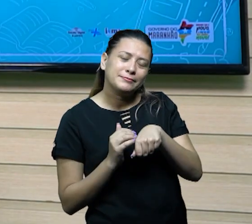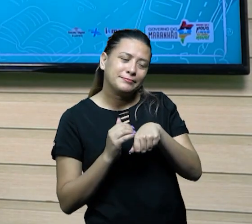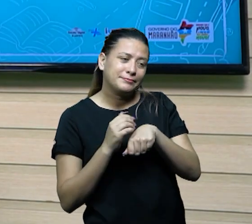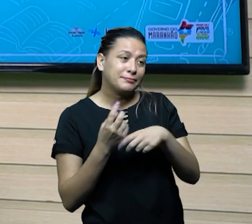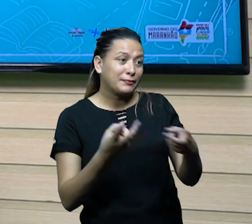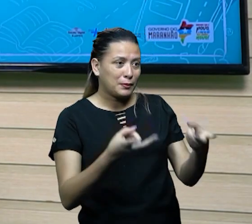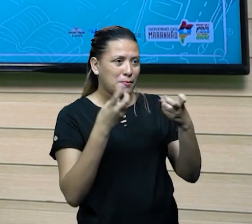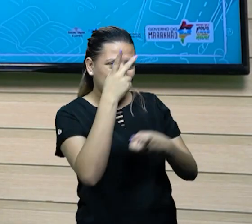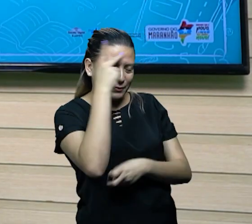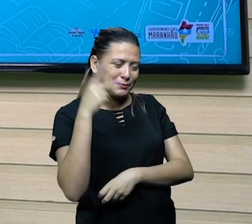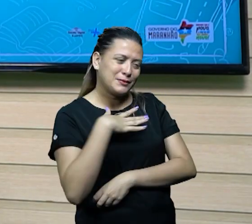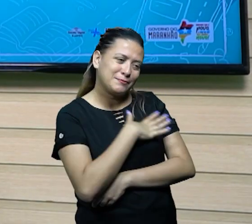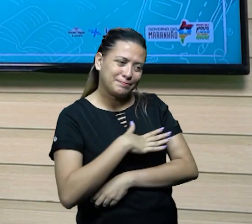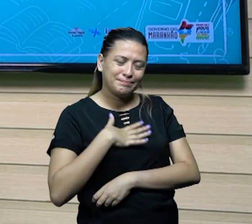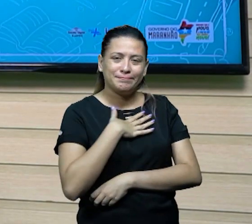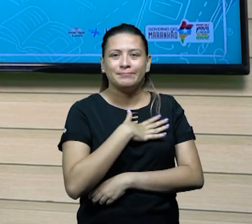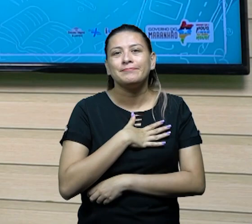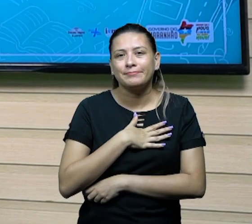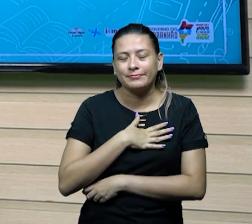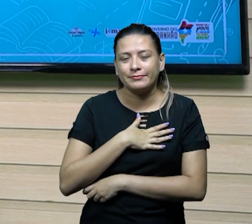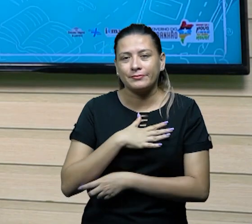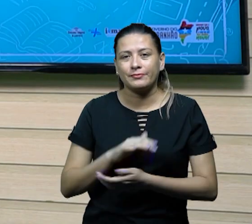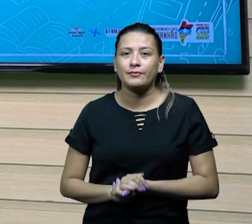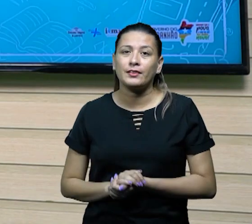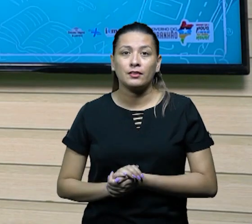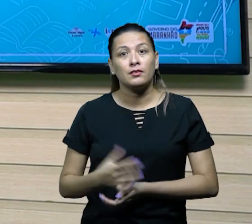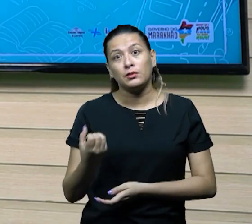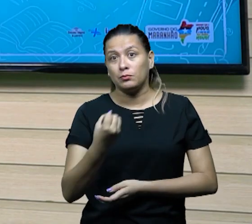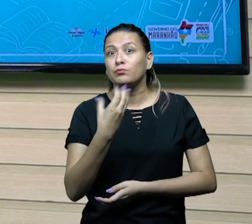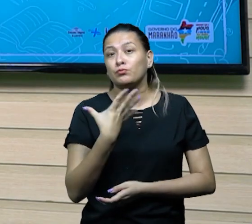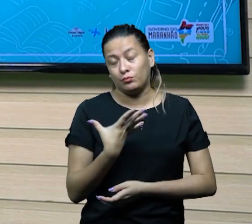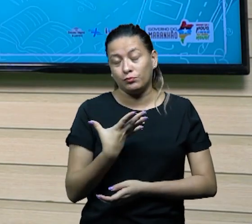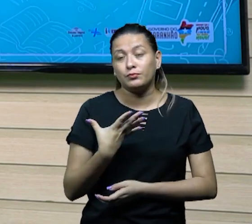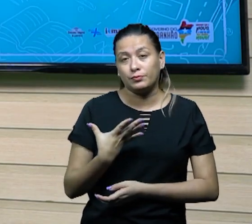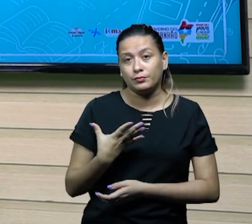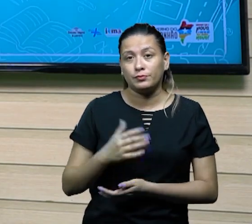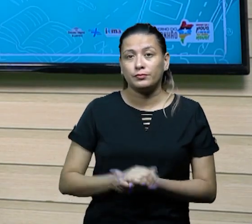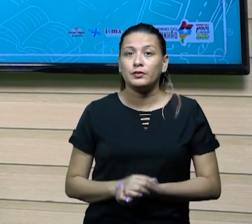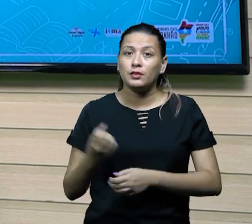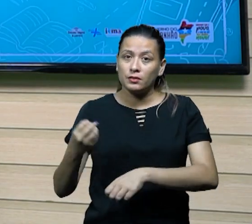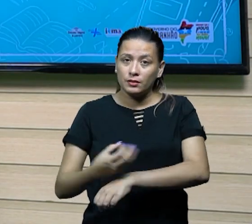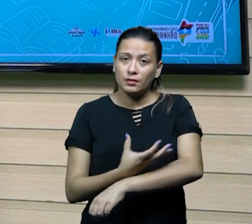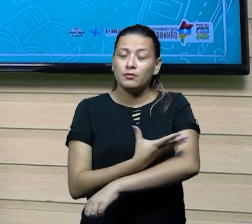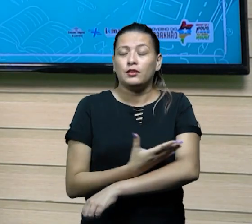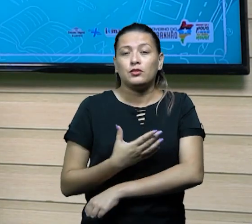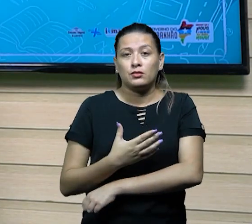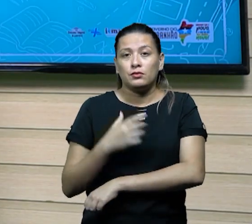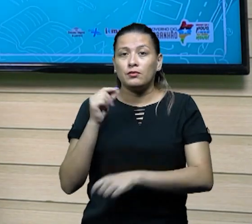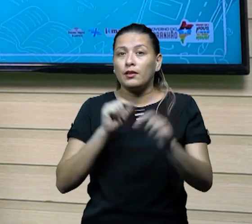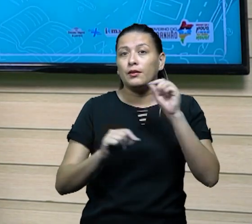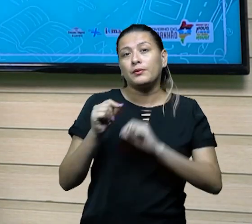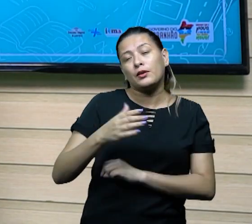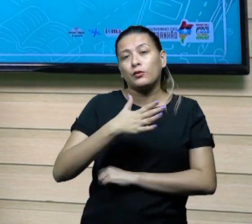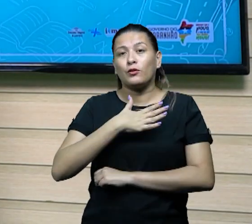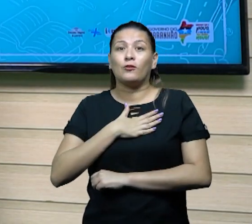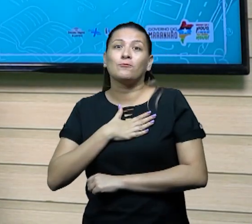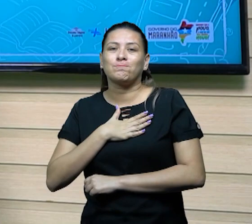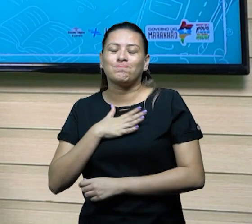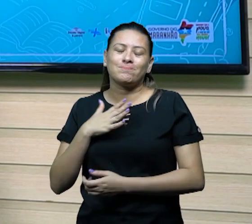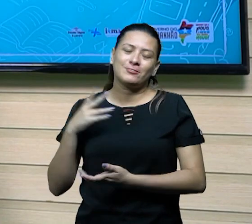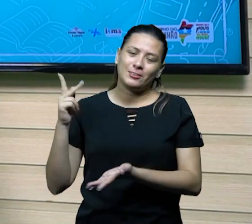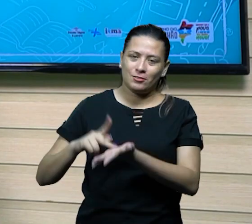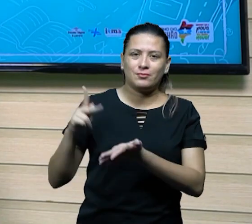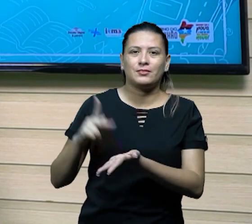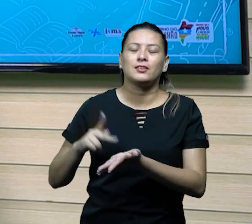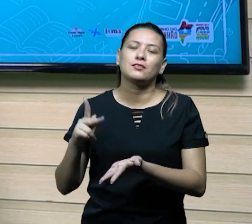querido, onde você vê que as pessoas gostam de você e você gosta do ambiente, vai ser muito mais produtivo. Ser afetivo é gostar de